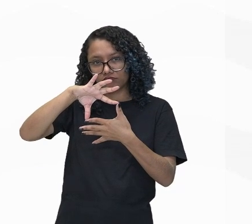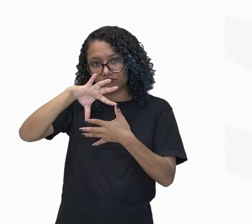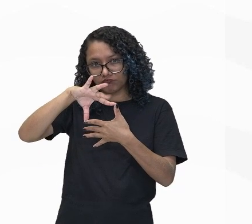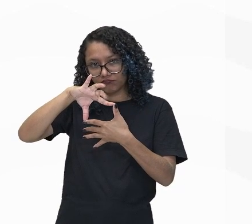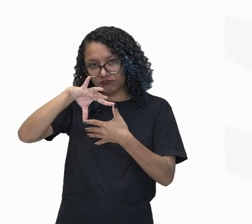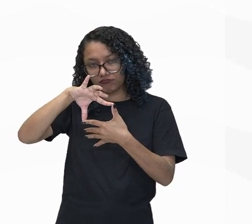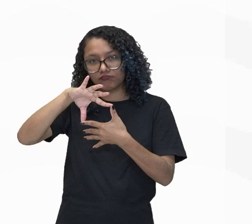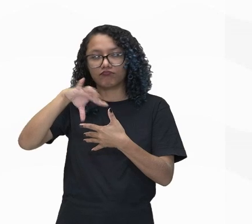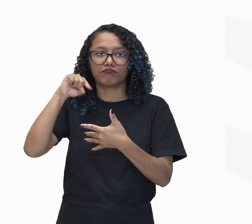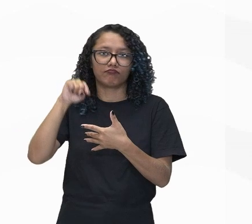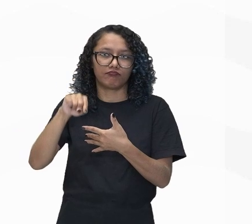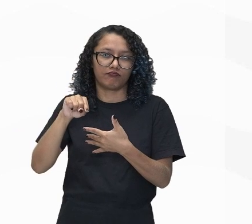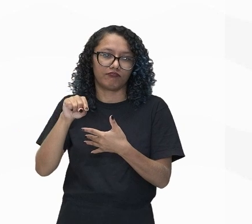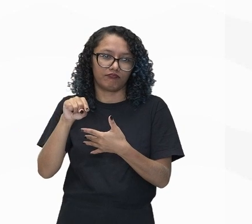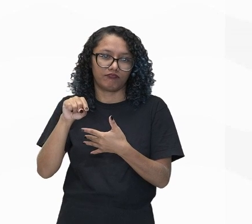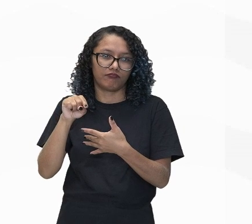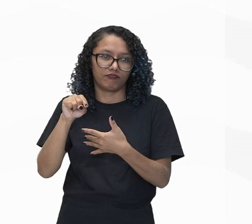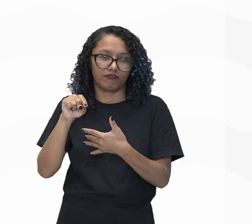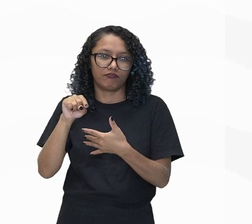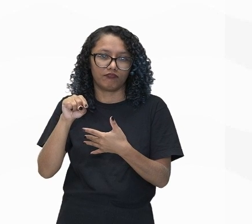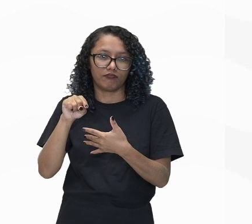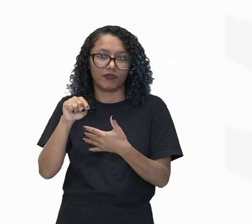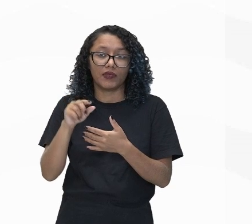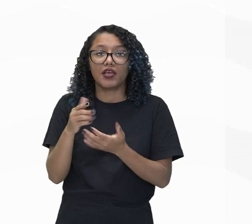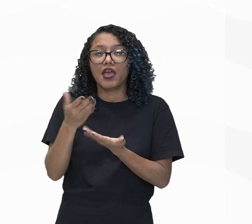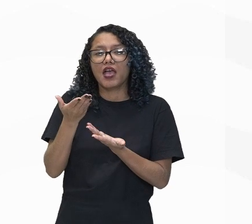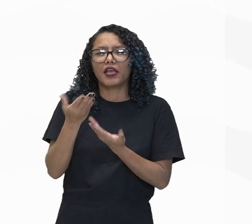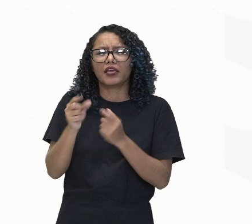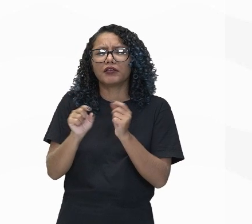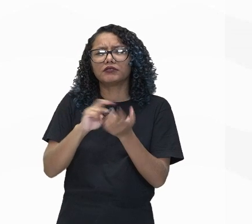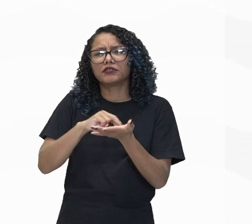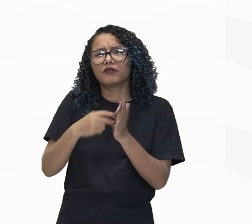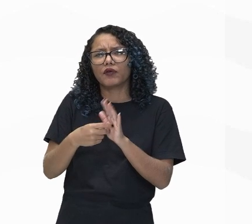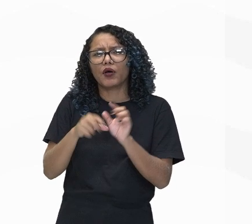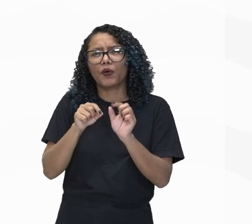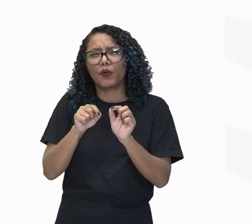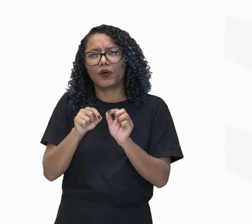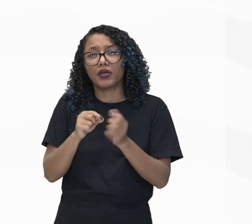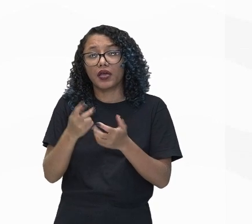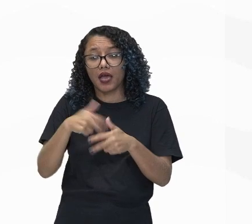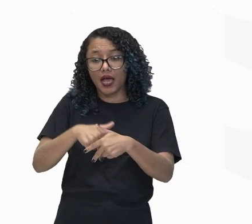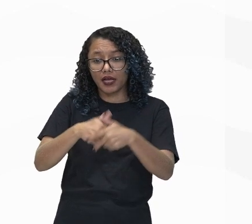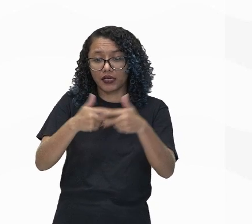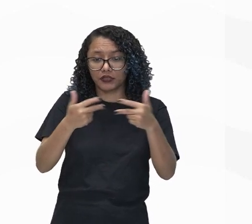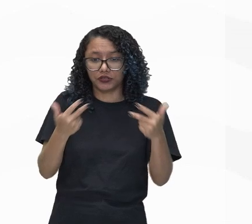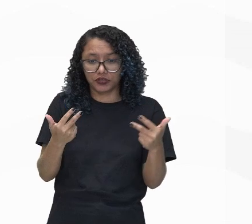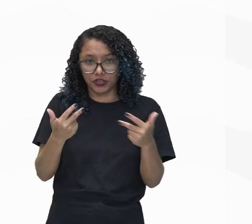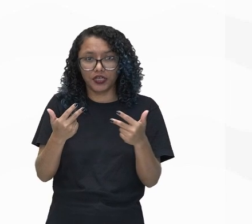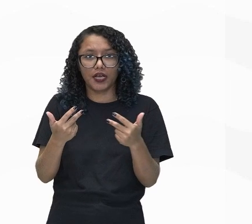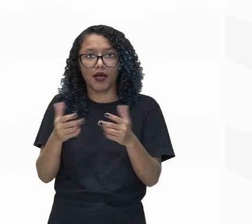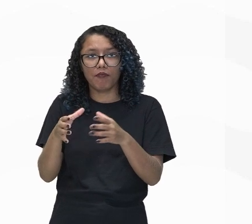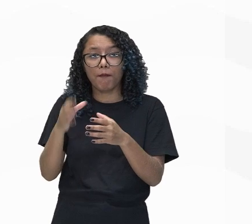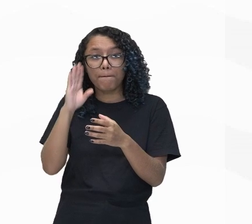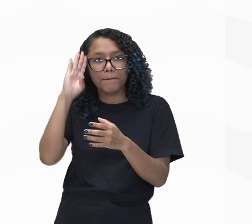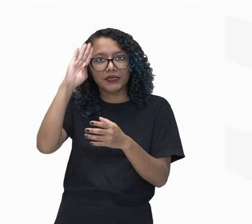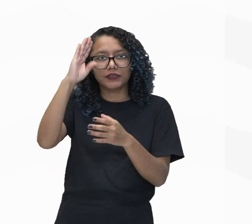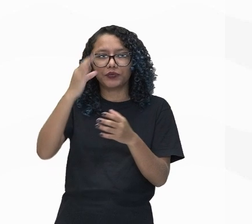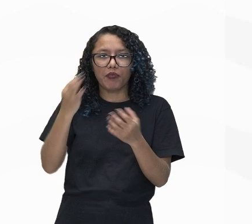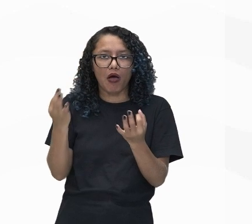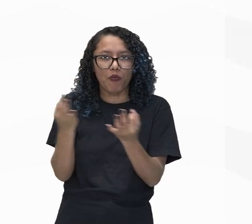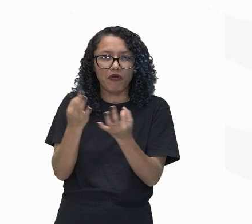né, coloca a sua própria etnia no centro, como uma cultura perfeita. Então,